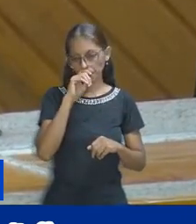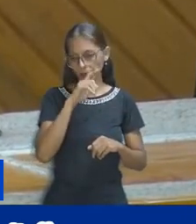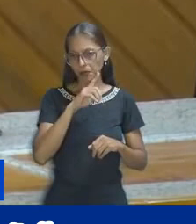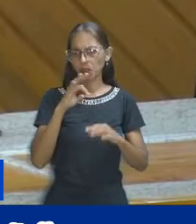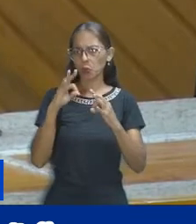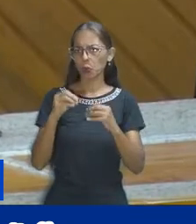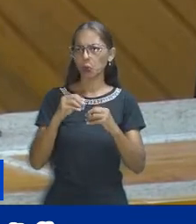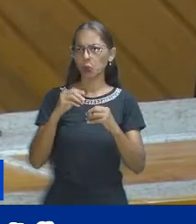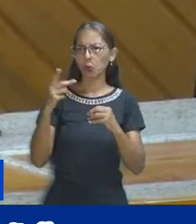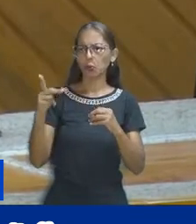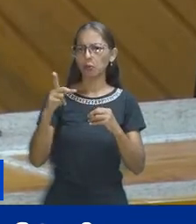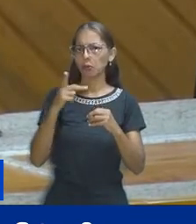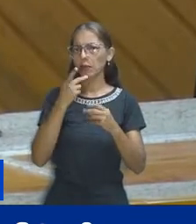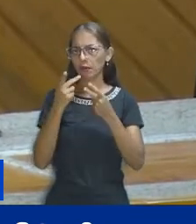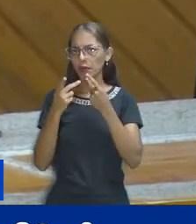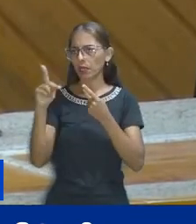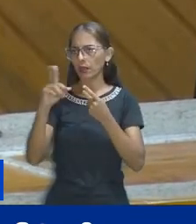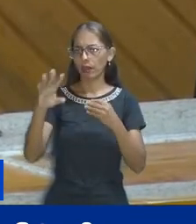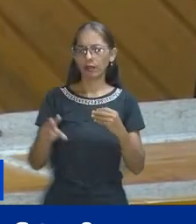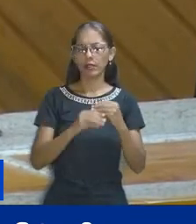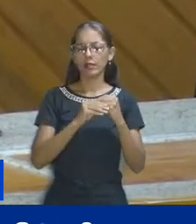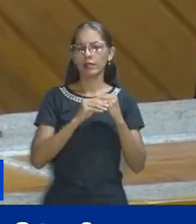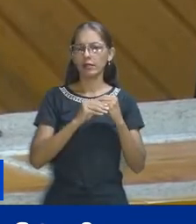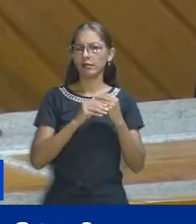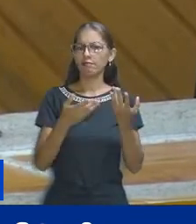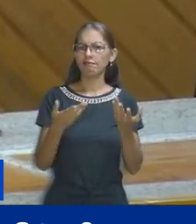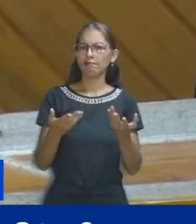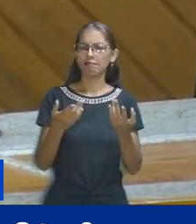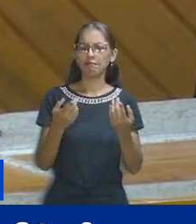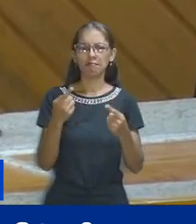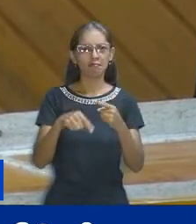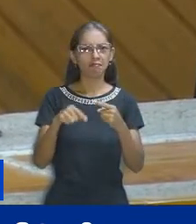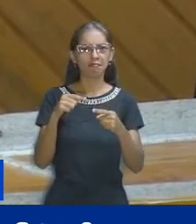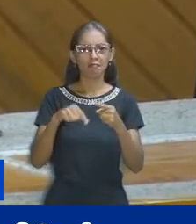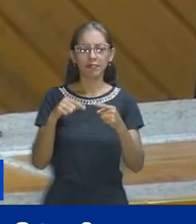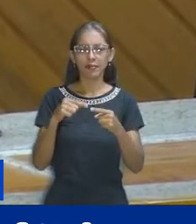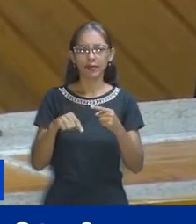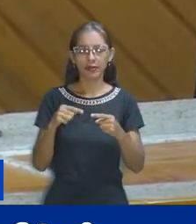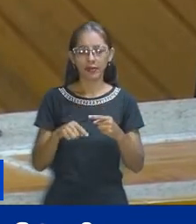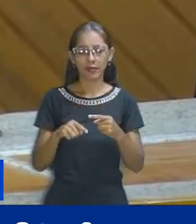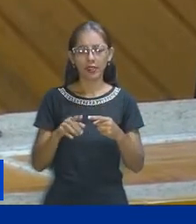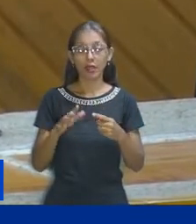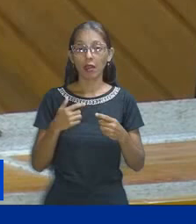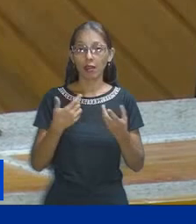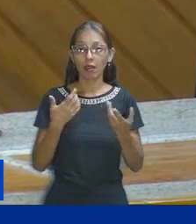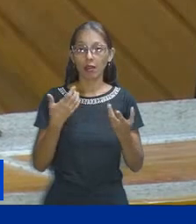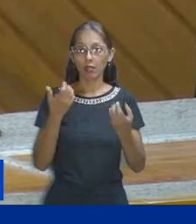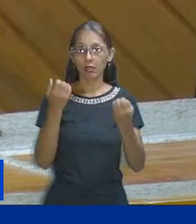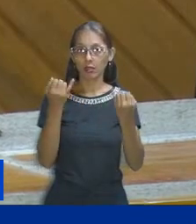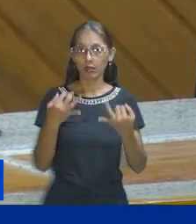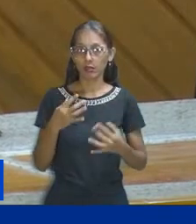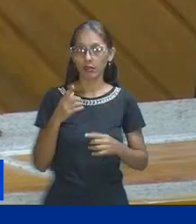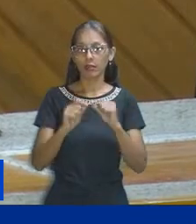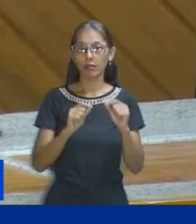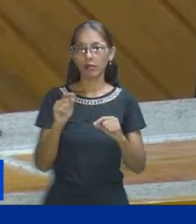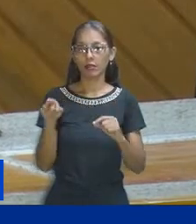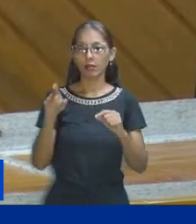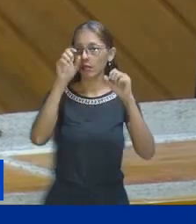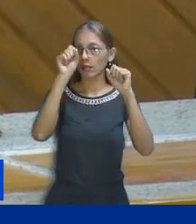outra contradição, algumas versões, enfim. O que eu quero dizer é que o fato das testemunhas